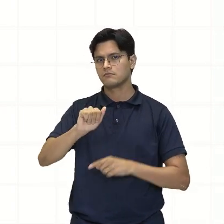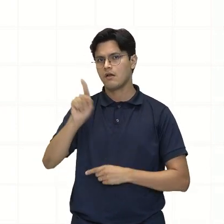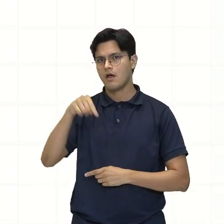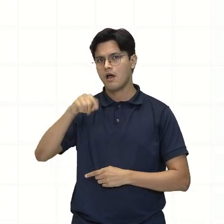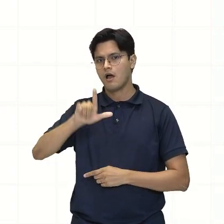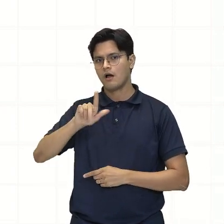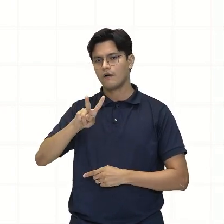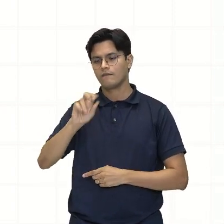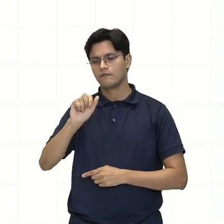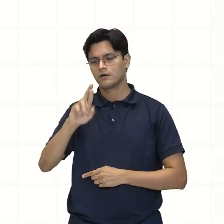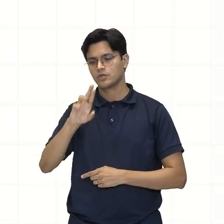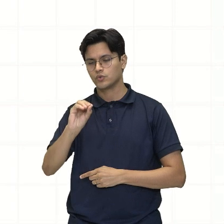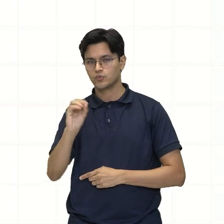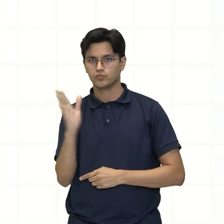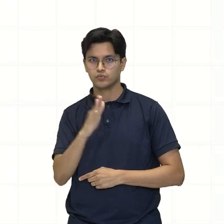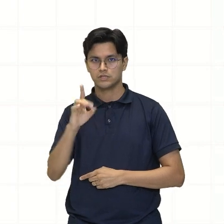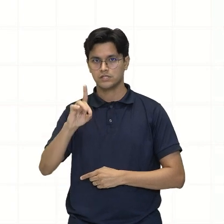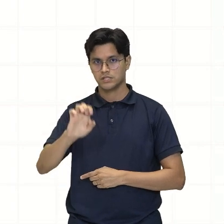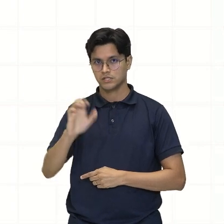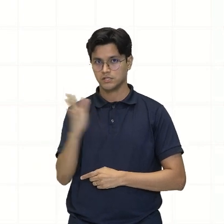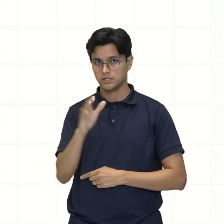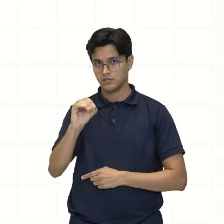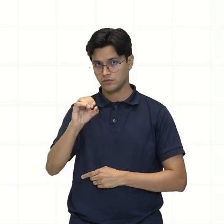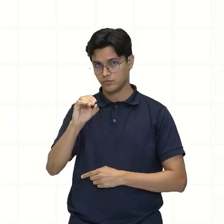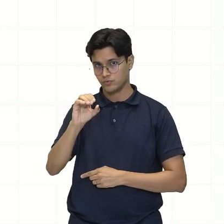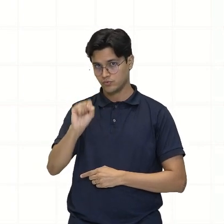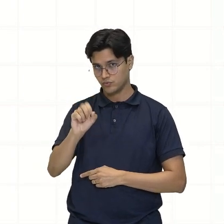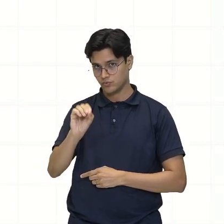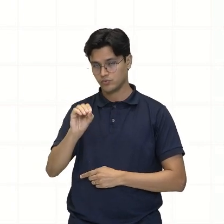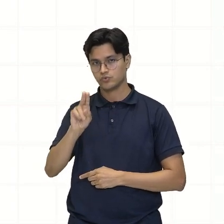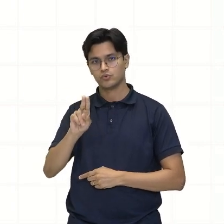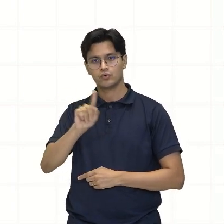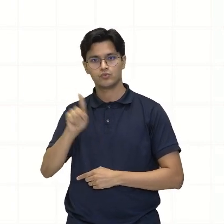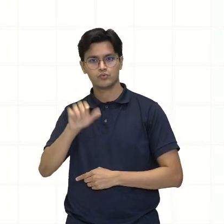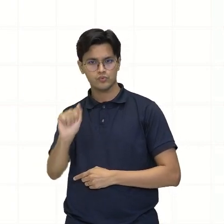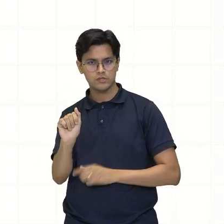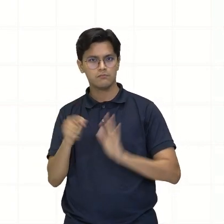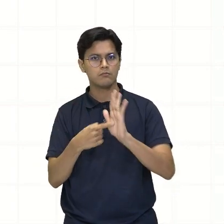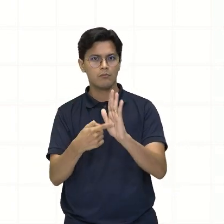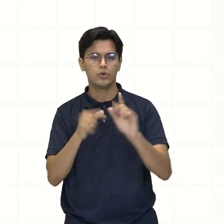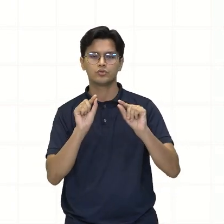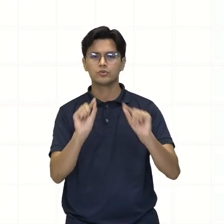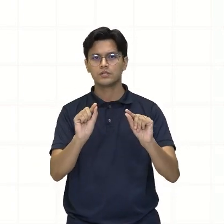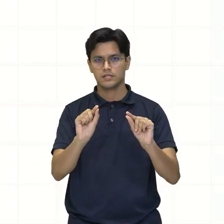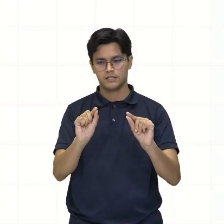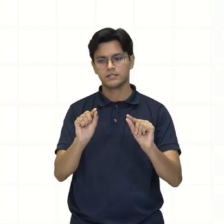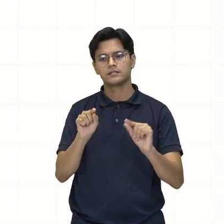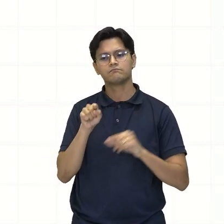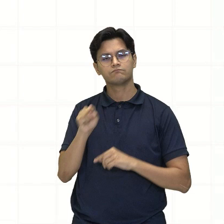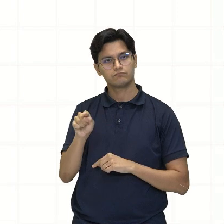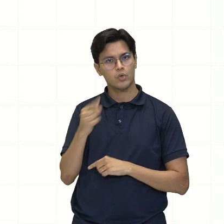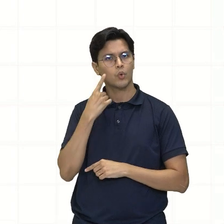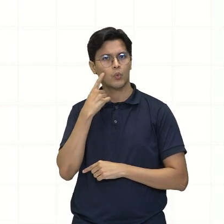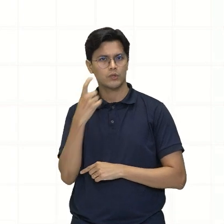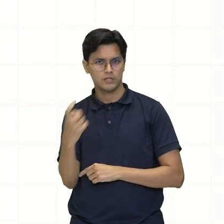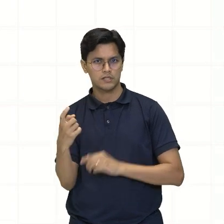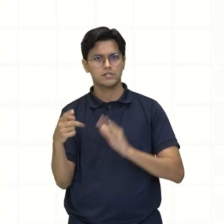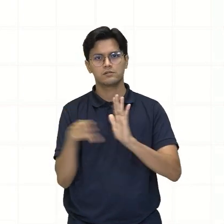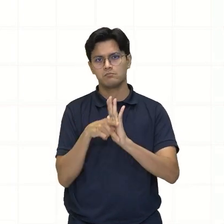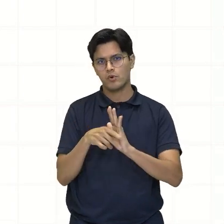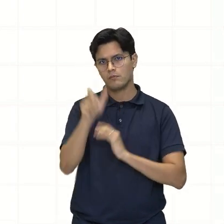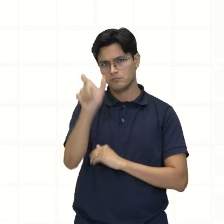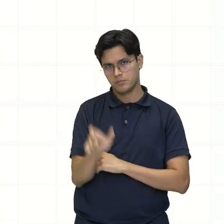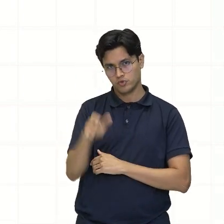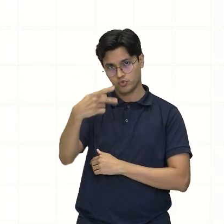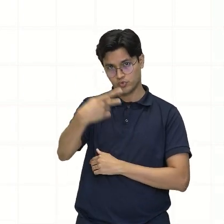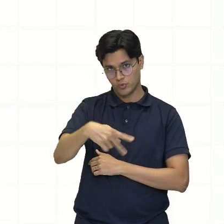e isso indica como os interesses de pessoas locais, de indivíduos ligados